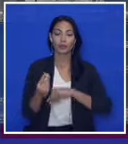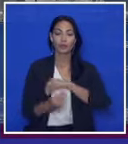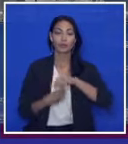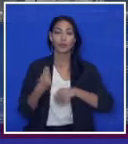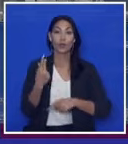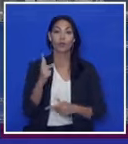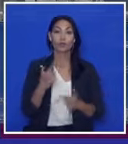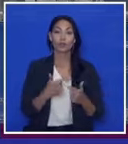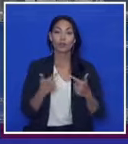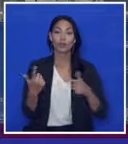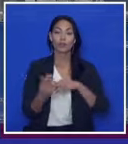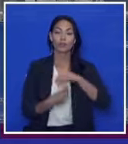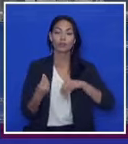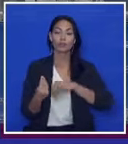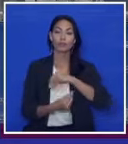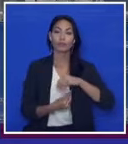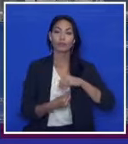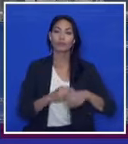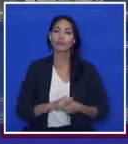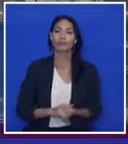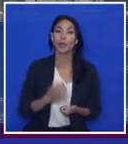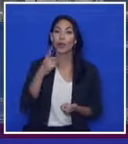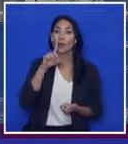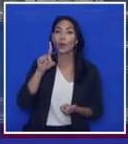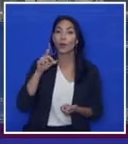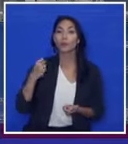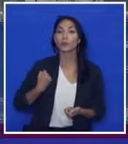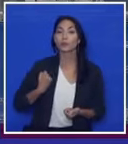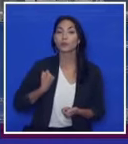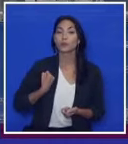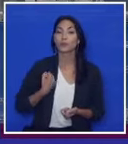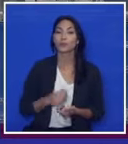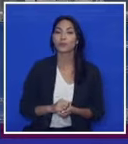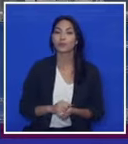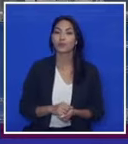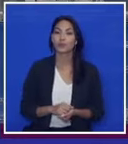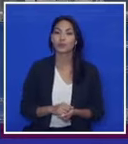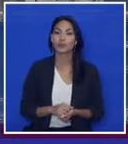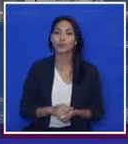Globo girando, sua sorte girando. Vem aí a última bola.